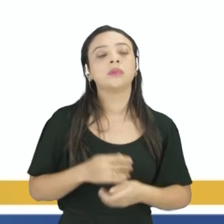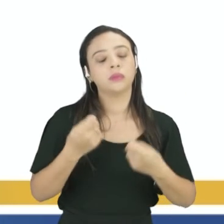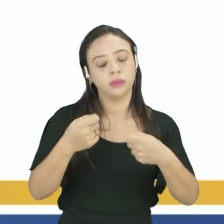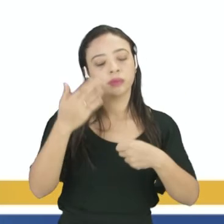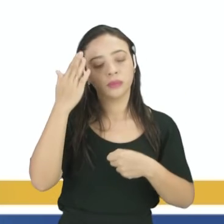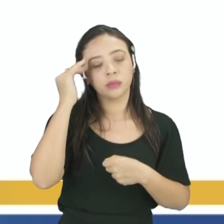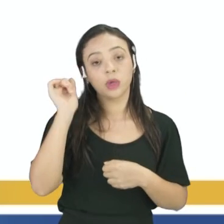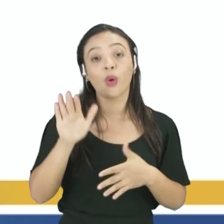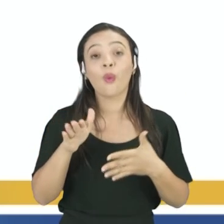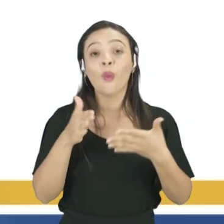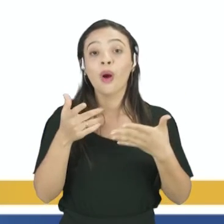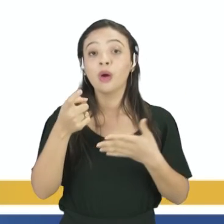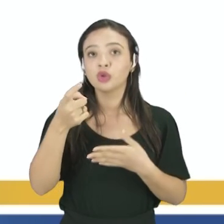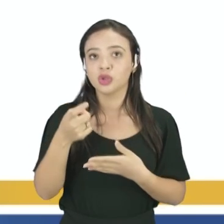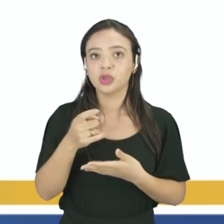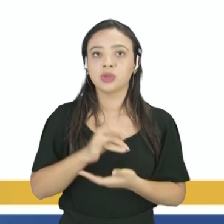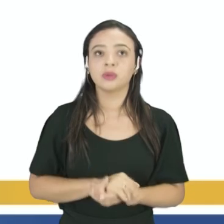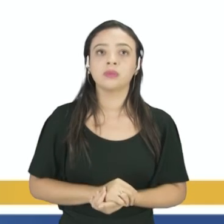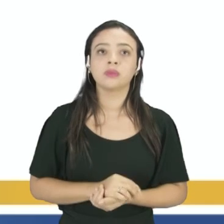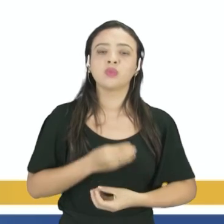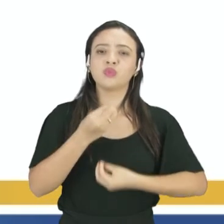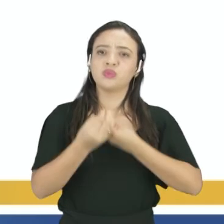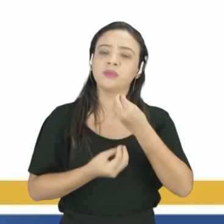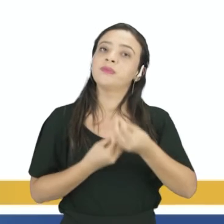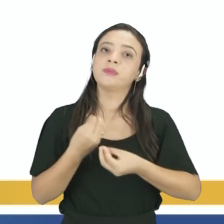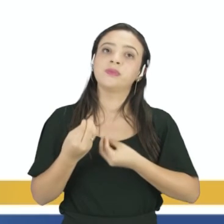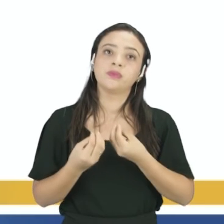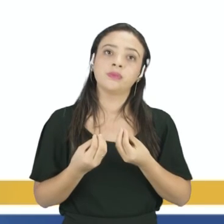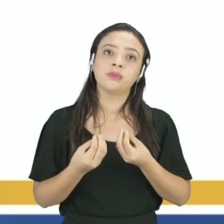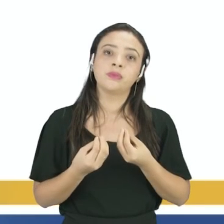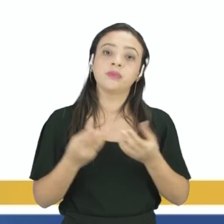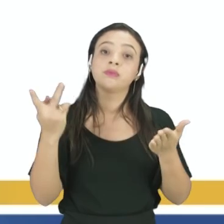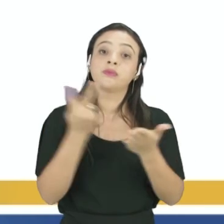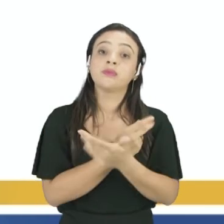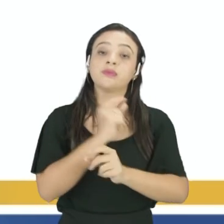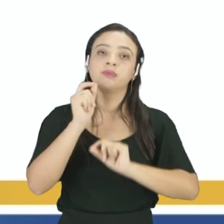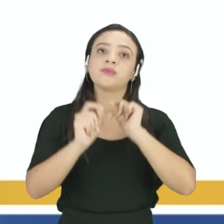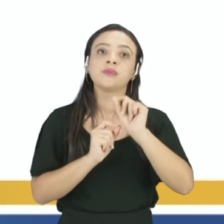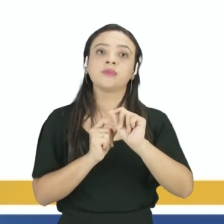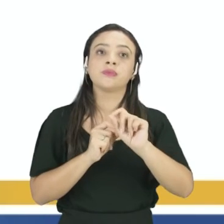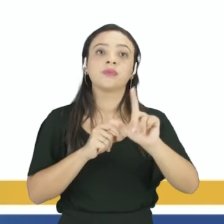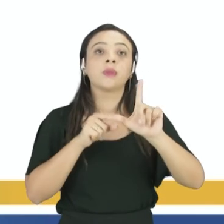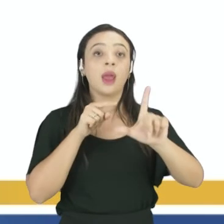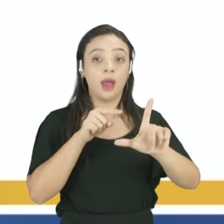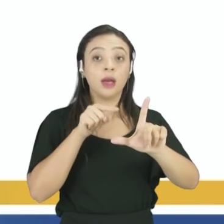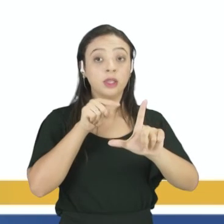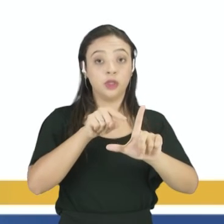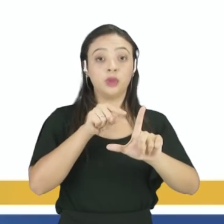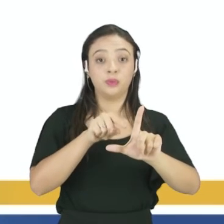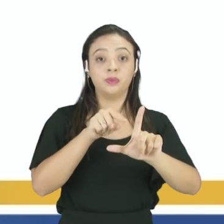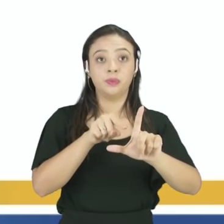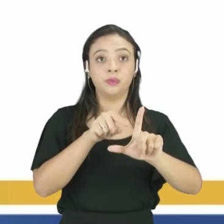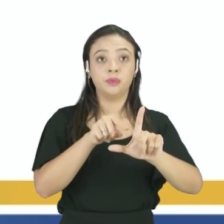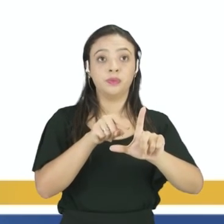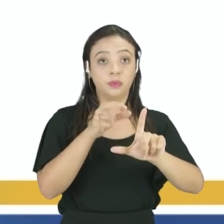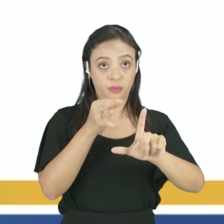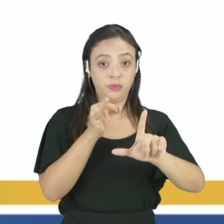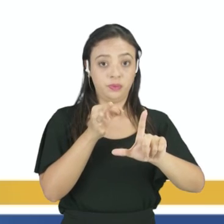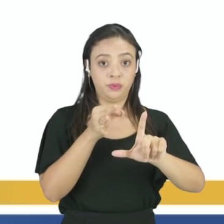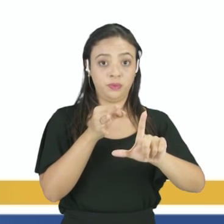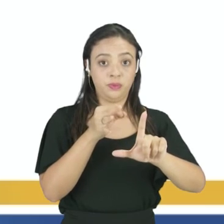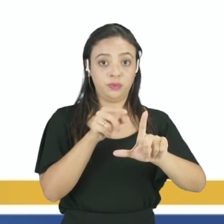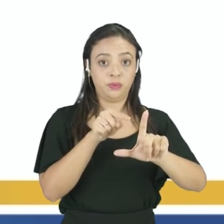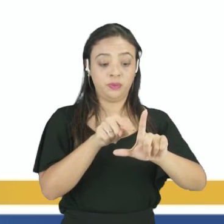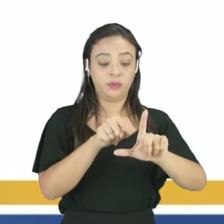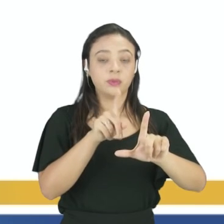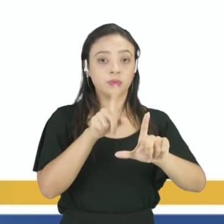dele. Então, gente, ó, olha o que vai acontecer aqui, ó. Esse pontinho aqui, certo? É